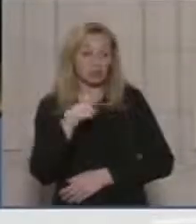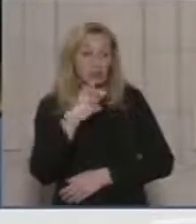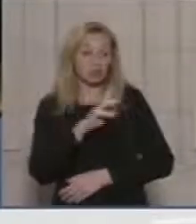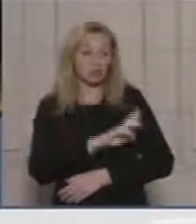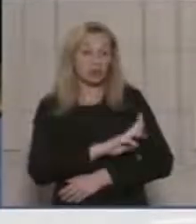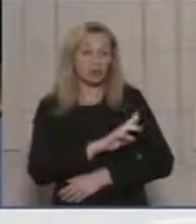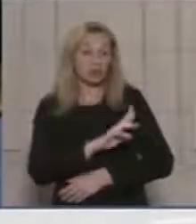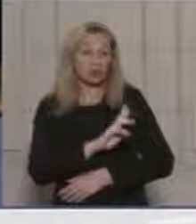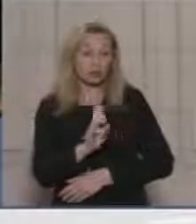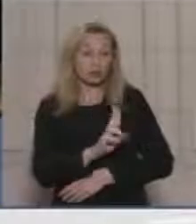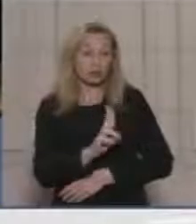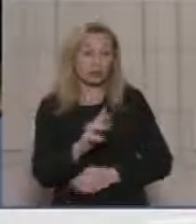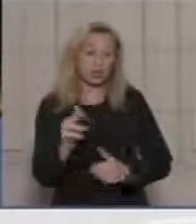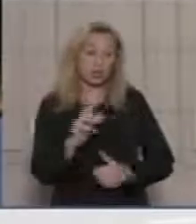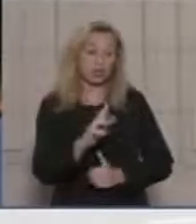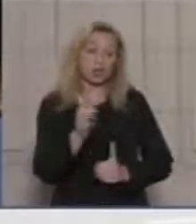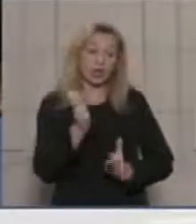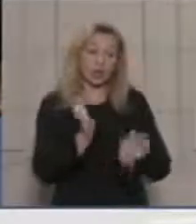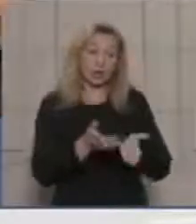posto Ipiranga.